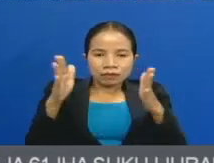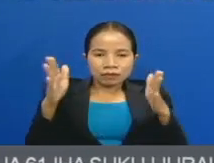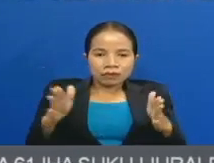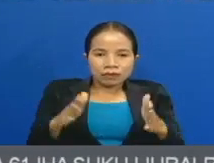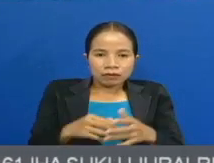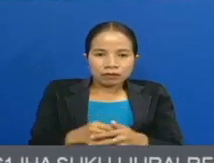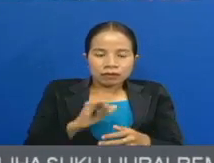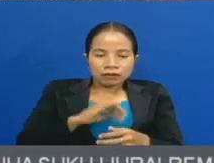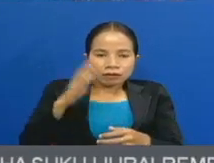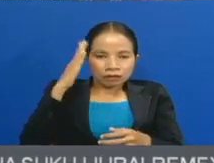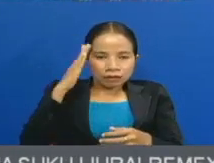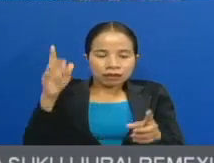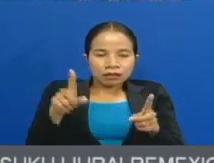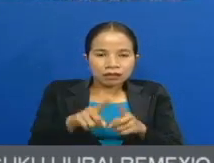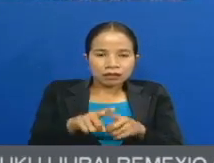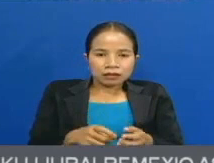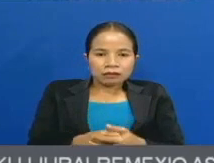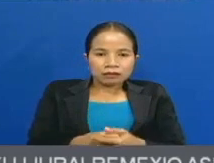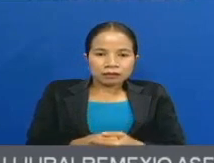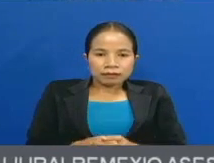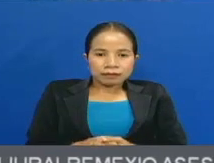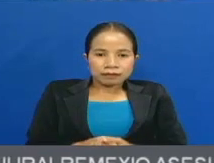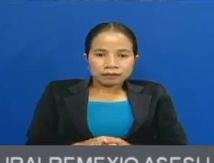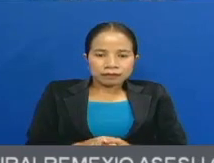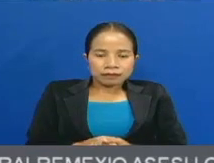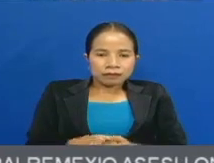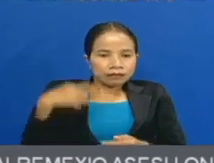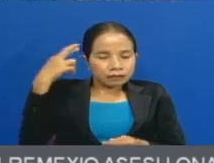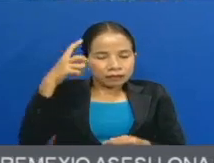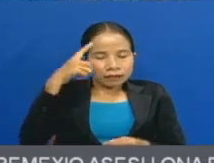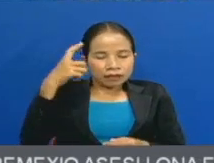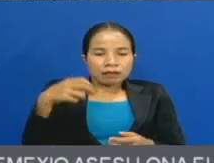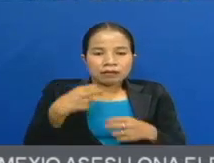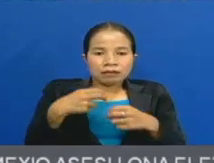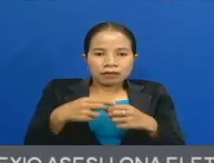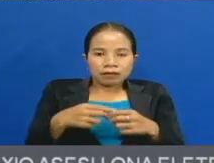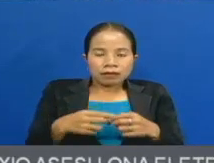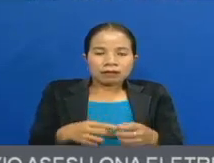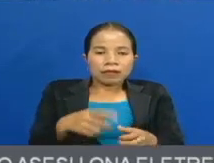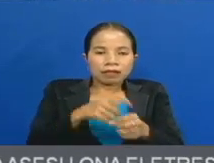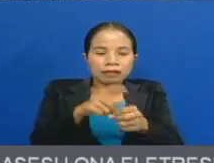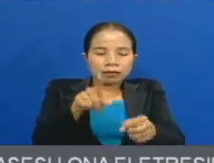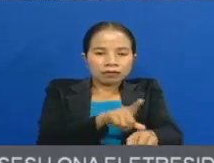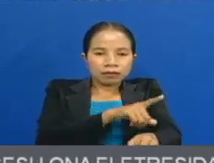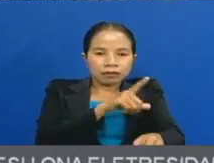que eu considero nessa minha estratégia, que também tem impacto para longo prazo.